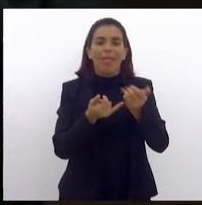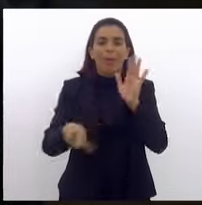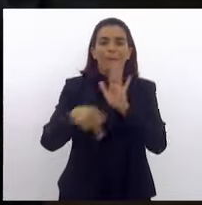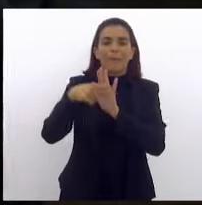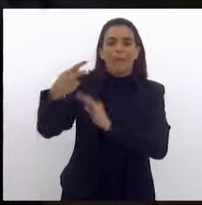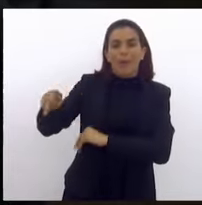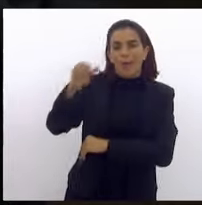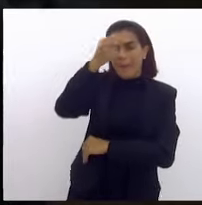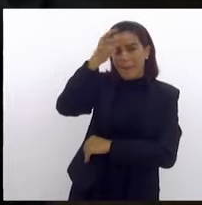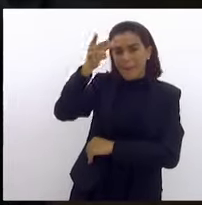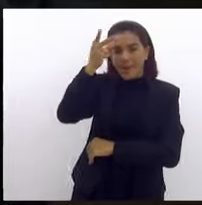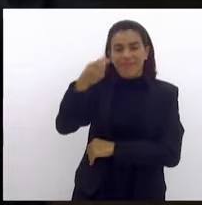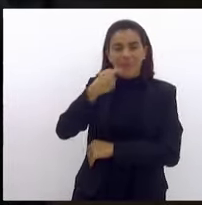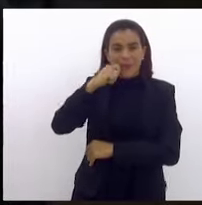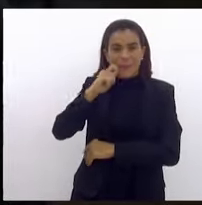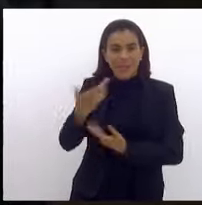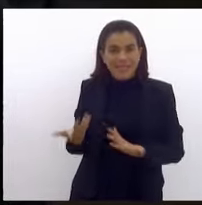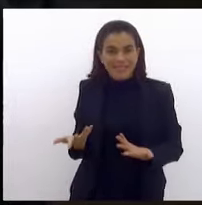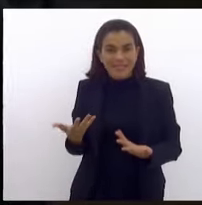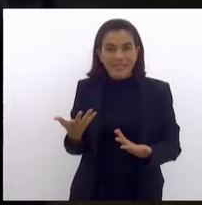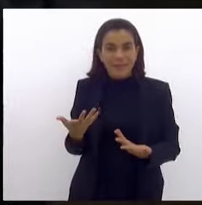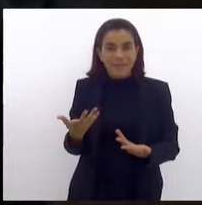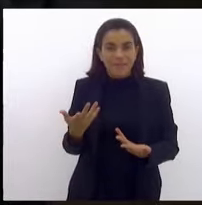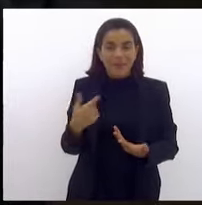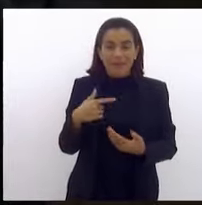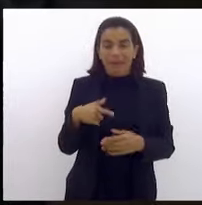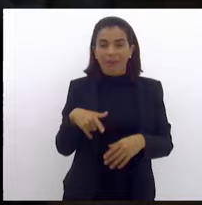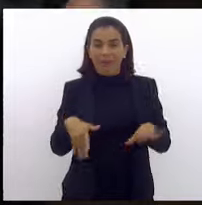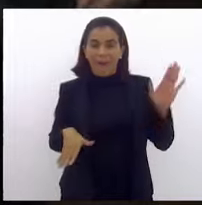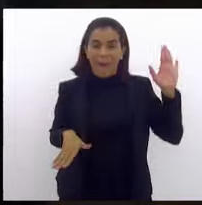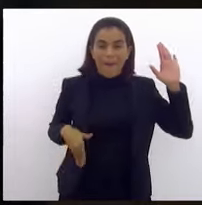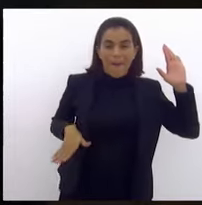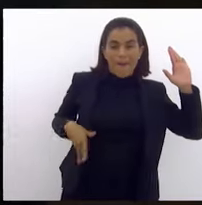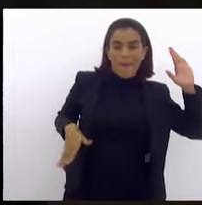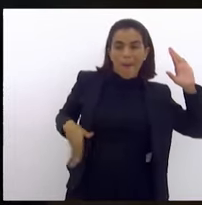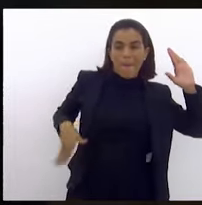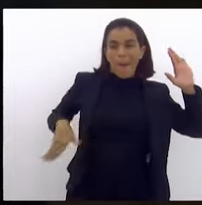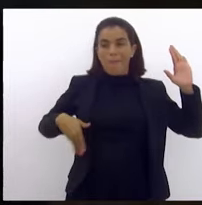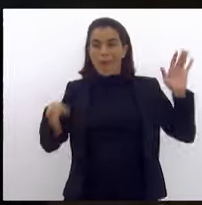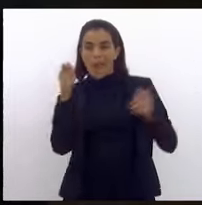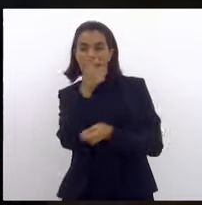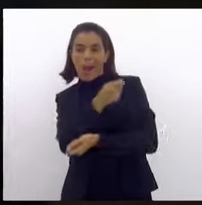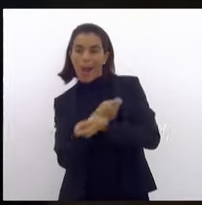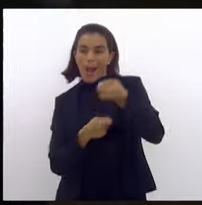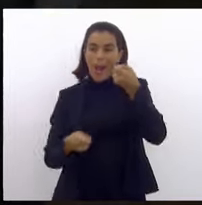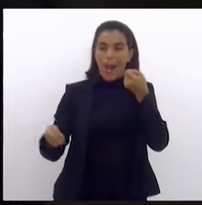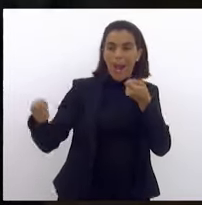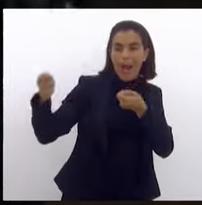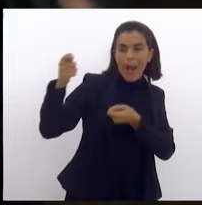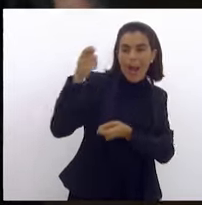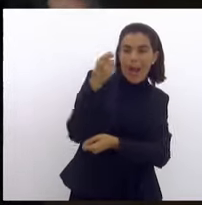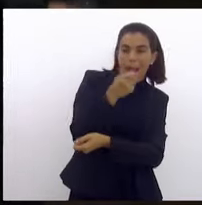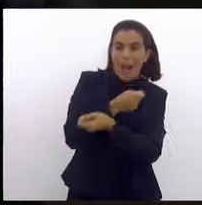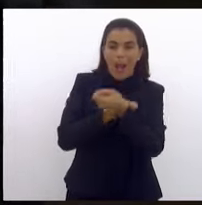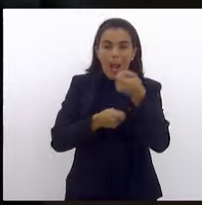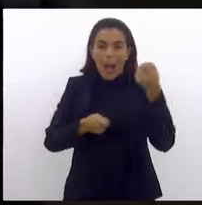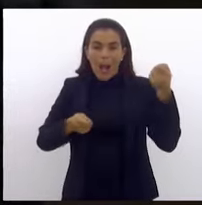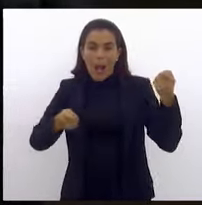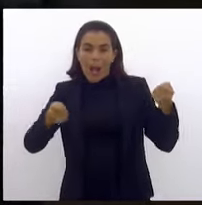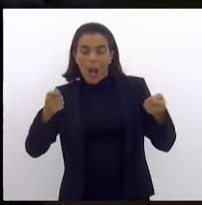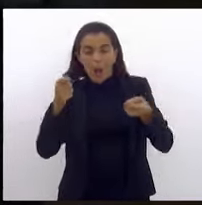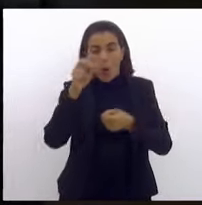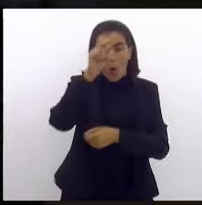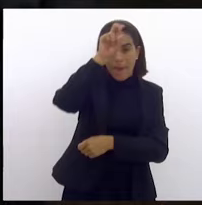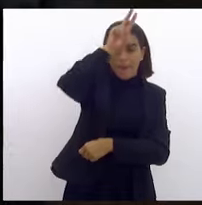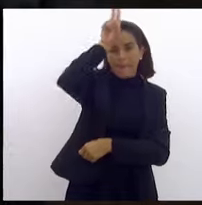prefeito Eduardo Paes, que se traveste do bom malandro que é, fica ali caracterizado, talvez entorpecido